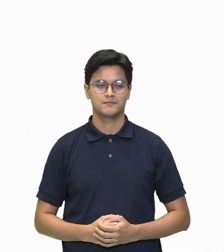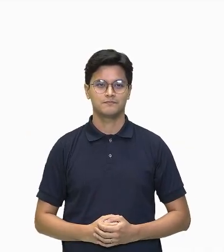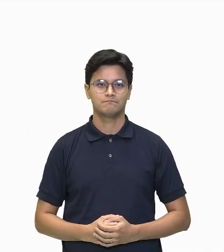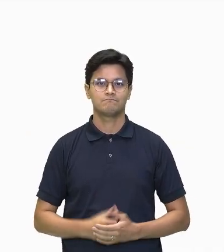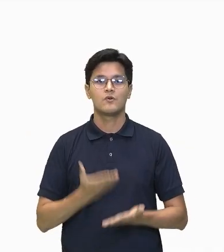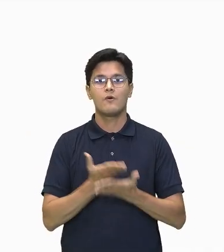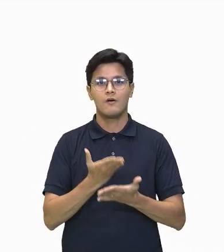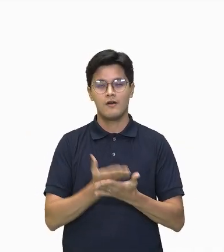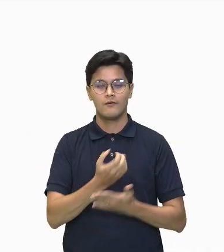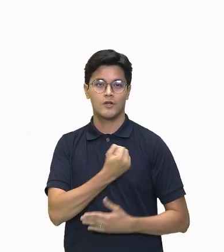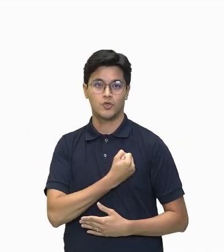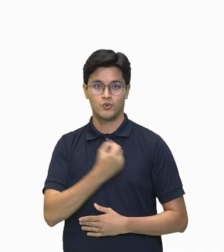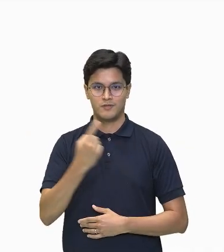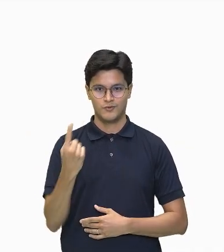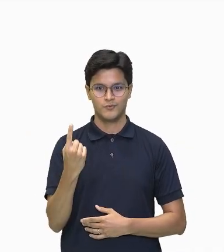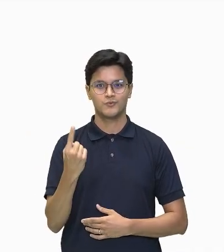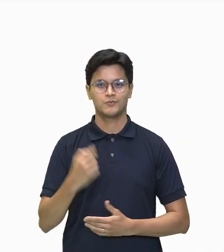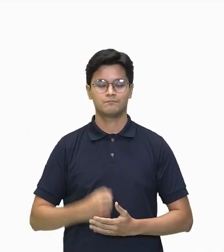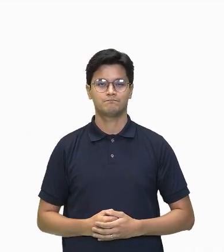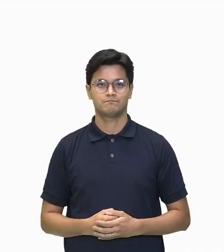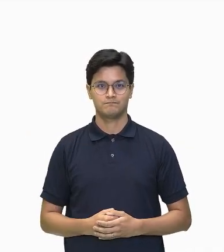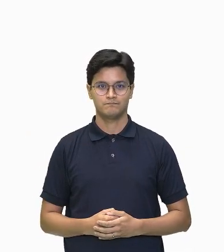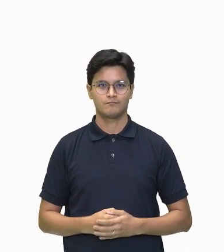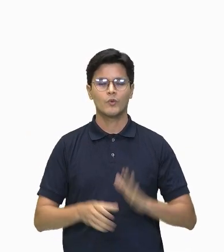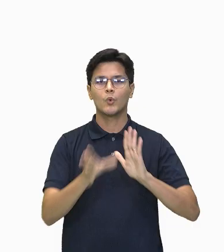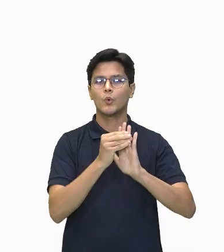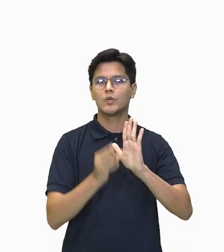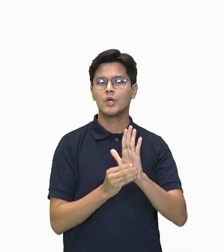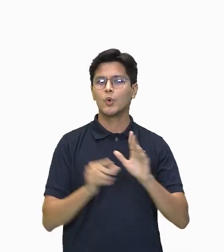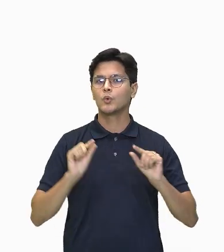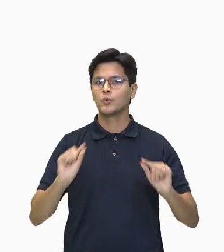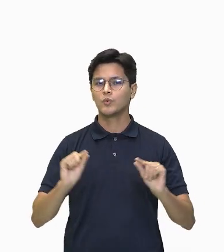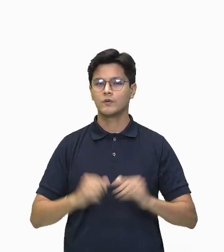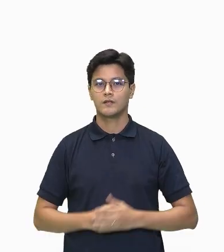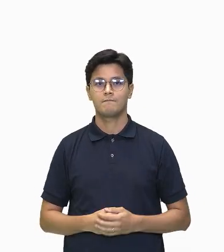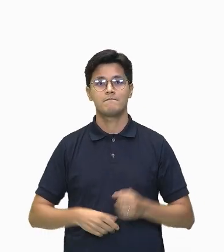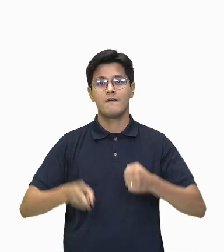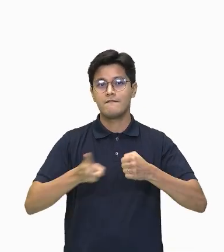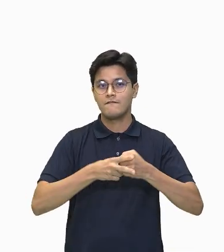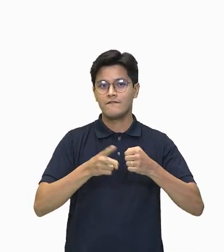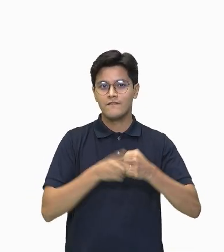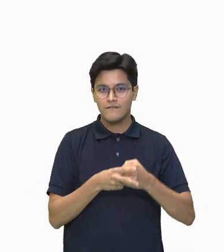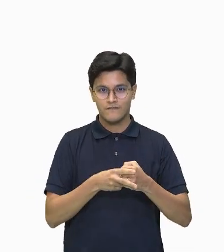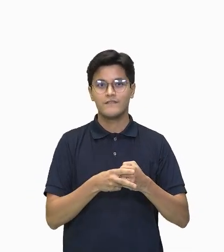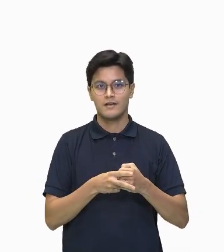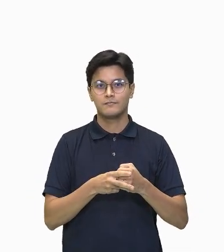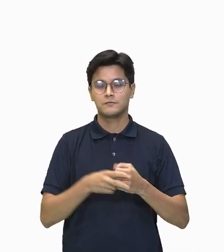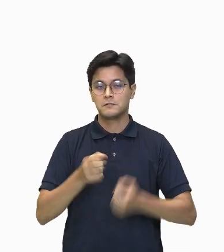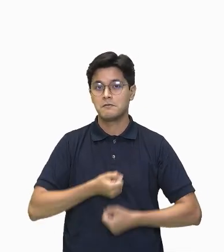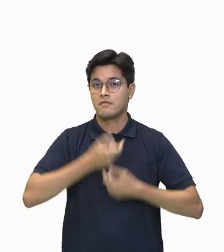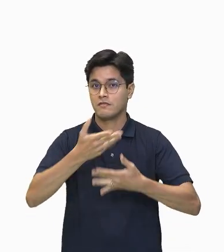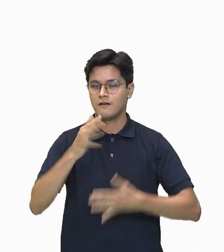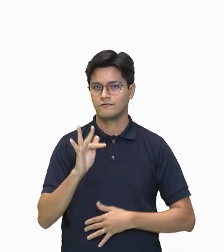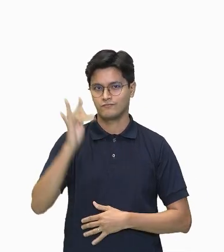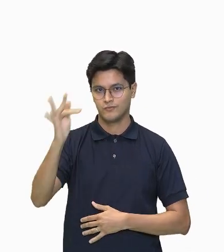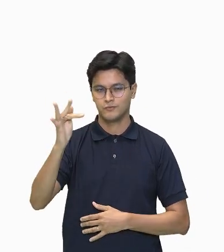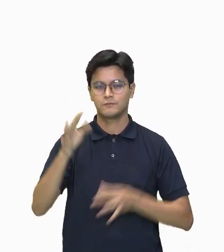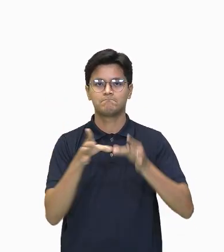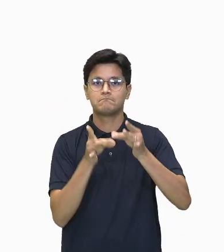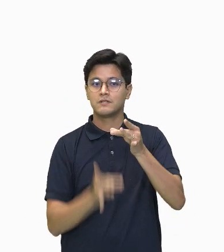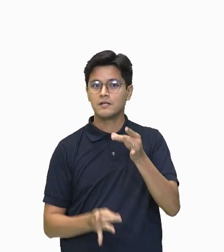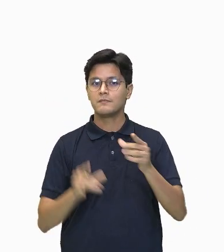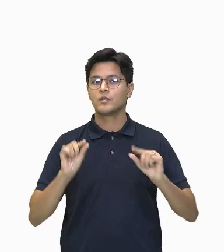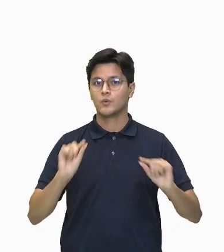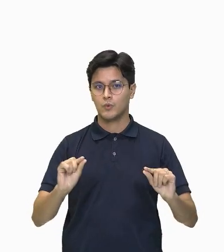Aula de número 1, objeto de conhecimento, verbos para indicar futuro. Detalhamento, going